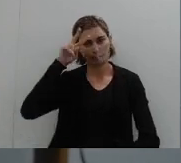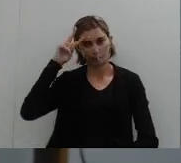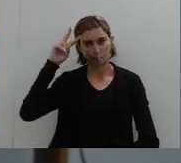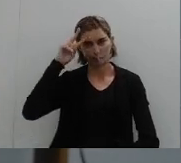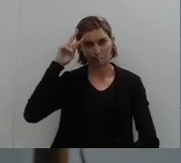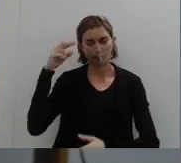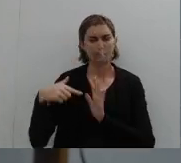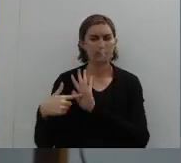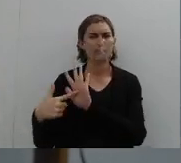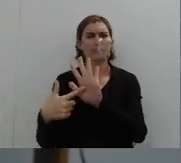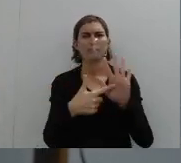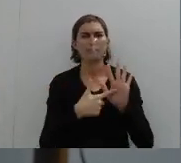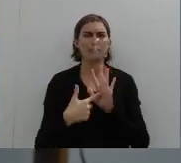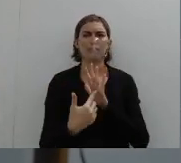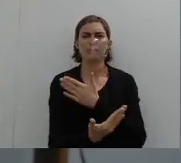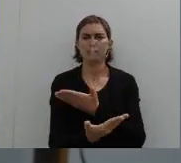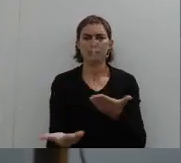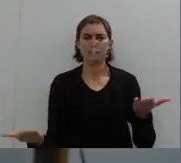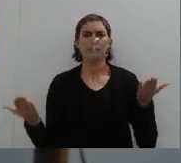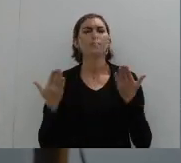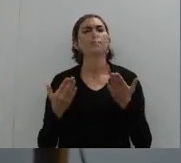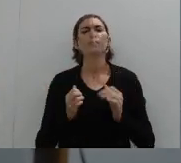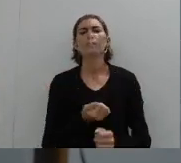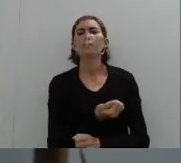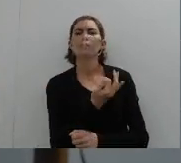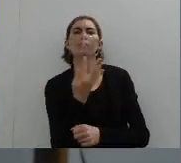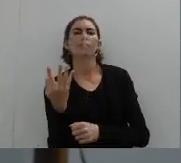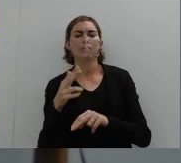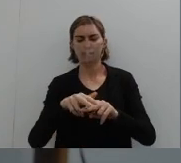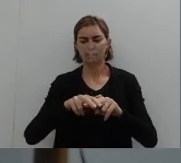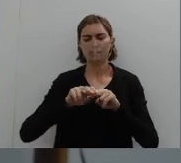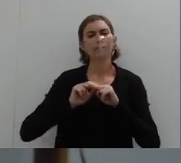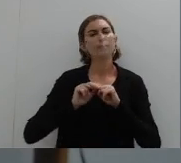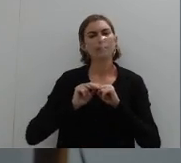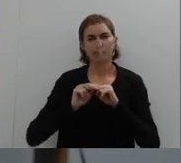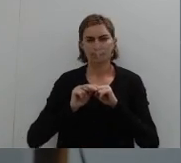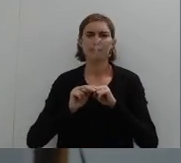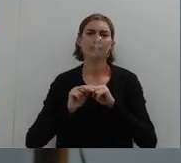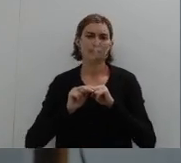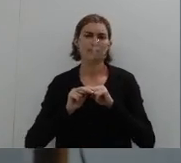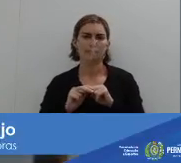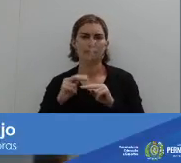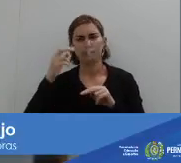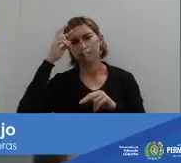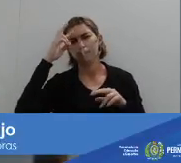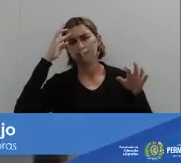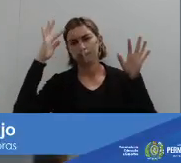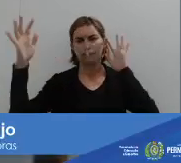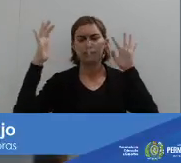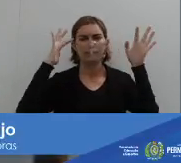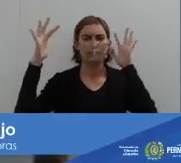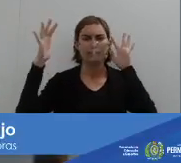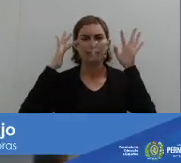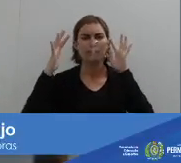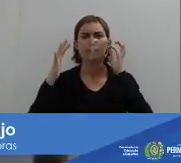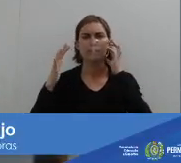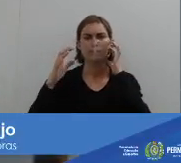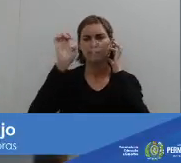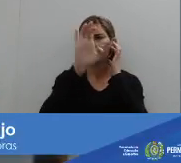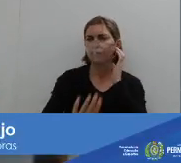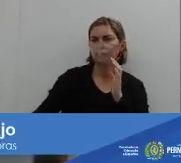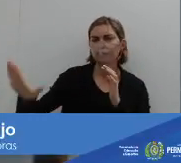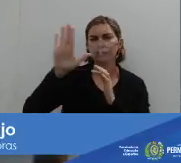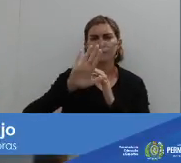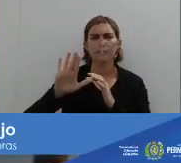e vim mostrar para você hoje quais foram o motivo das ideologias dos europeus